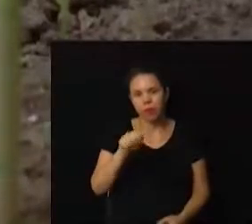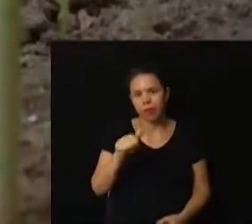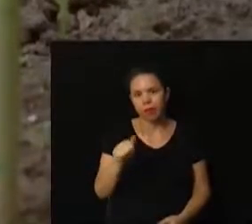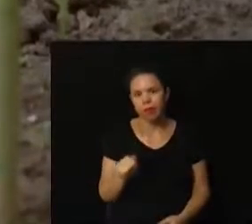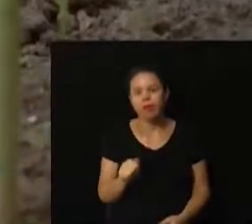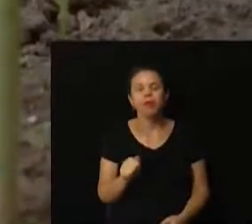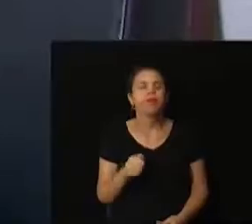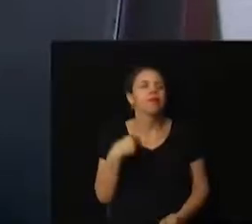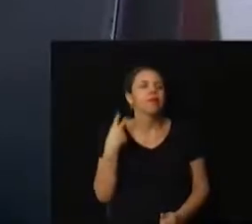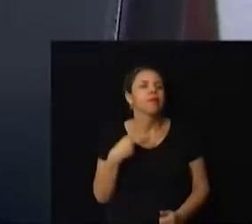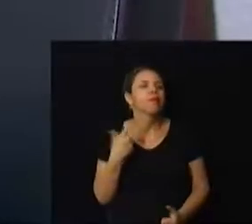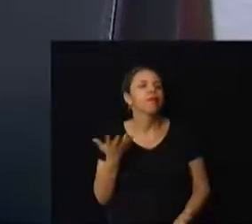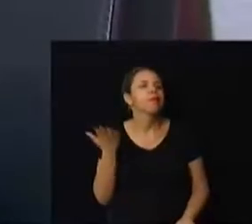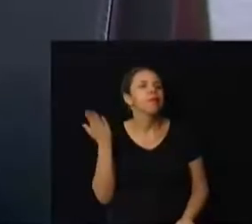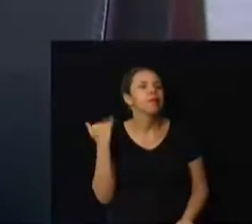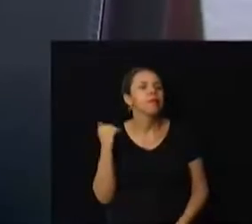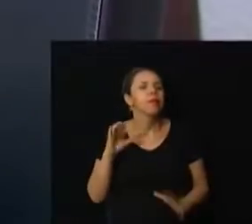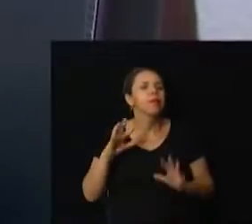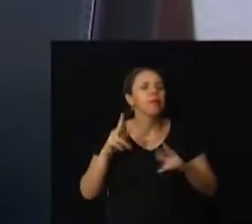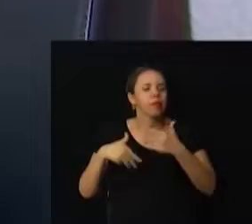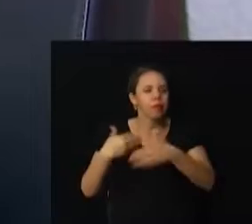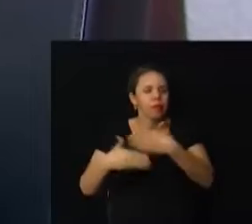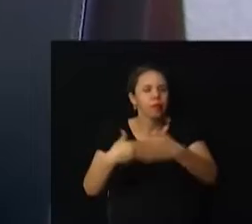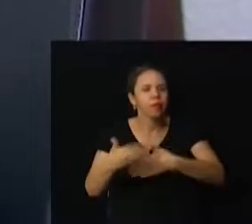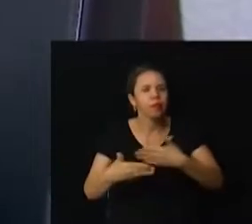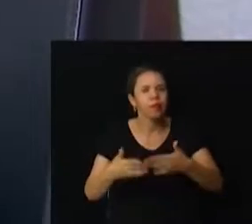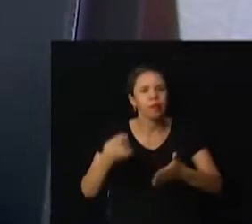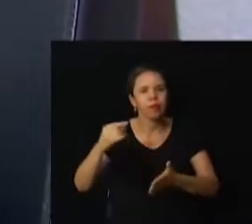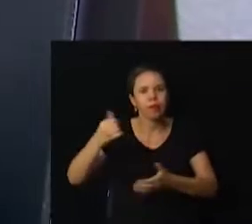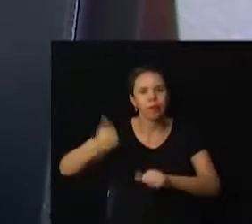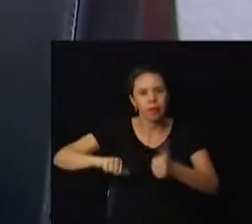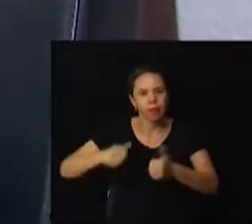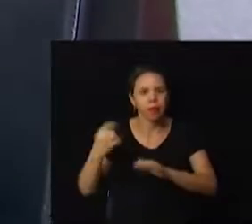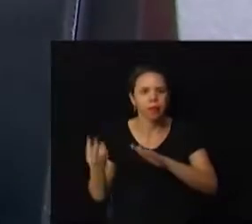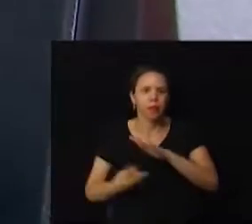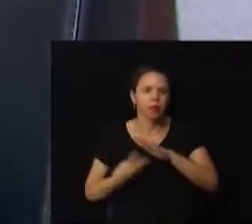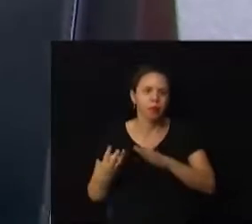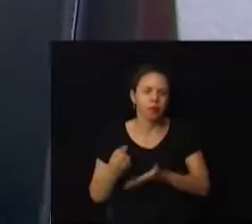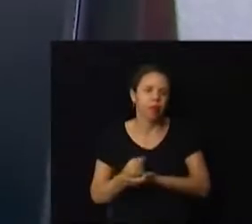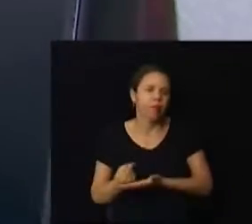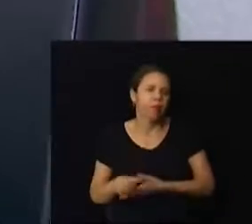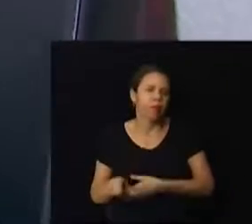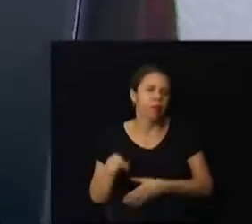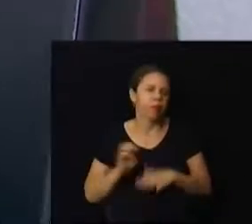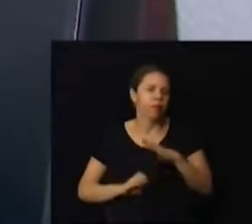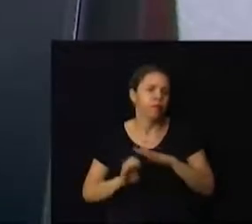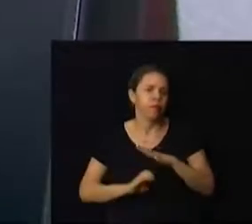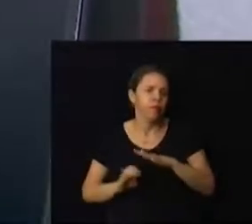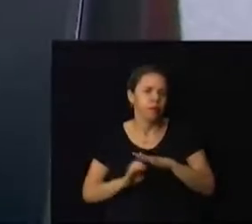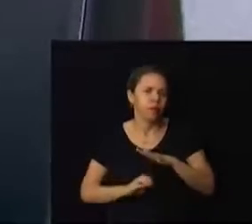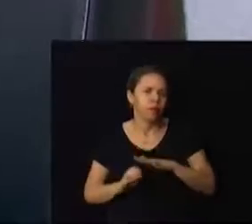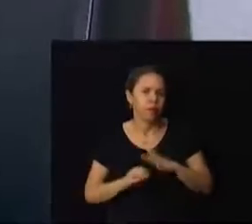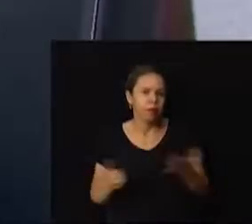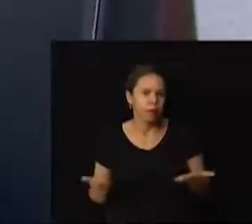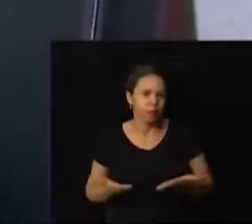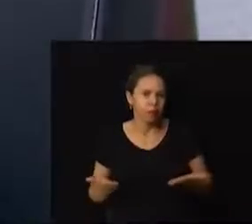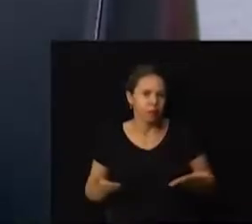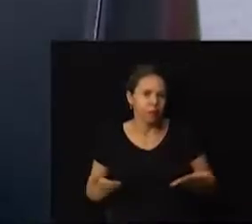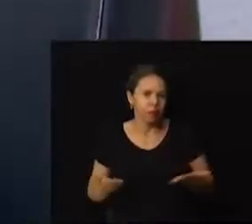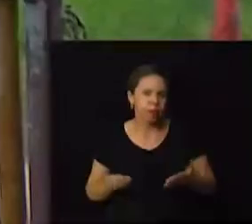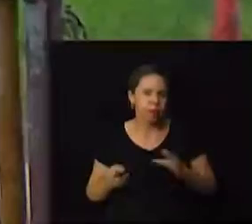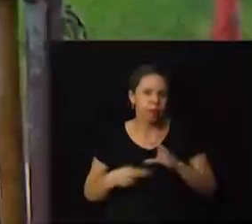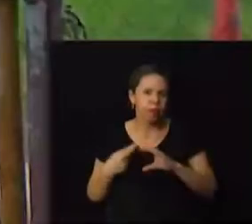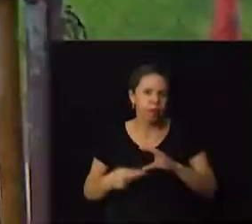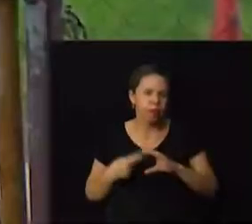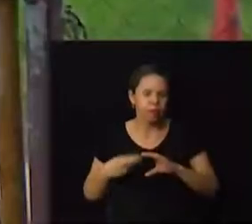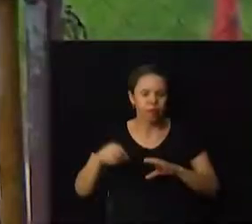vindas da Ceasa. A parlamentar quer saber todo o processo licitatório que escolheu uma empresa que administra